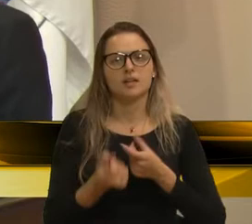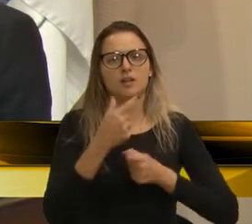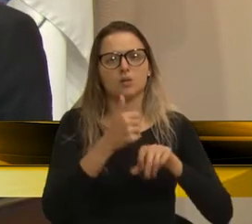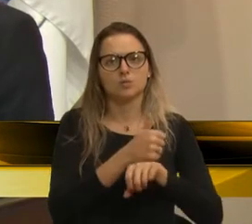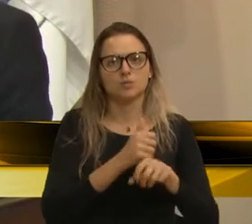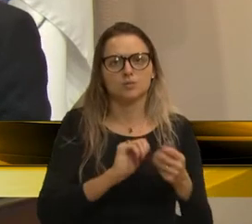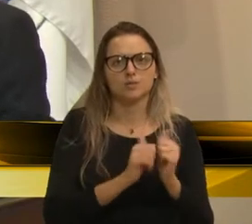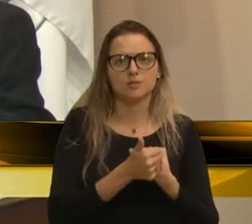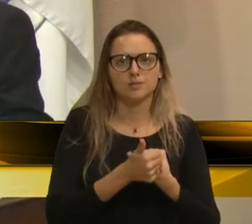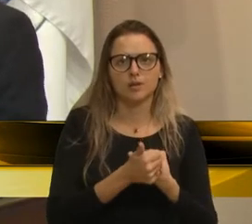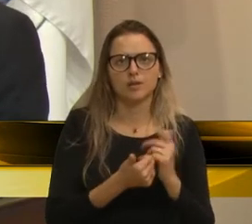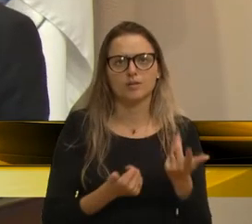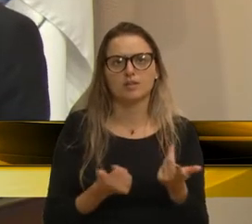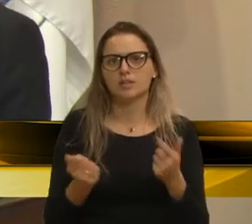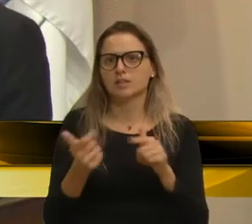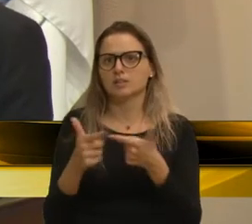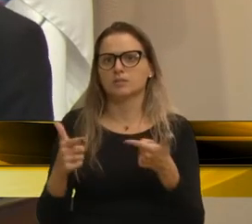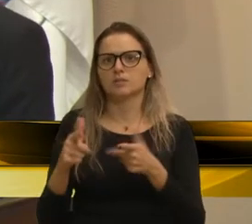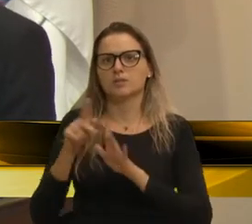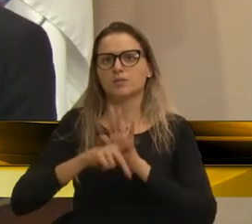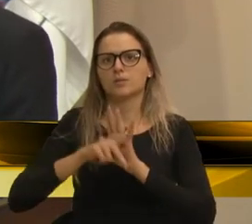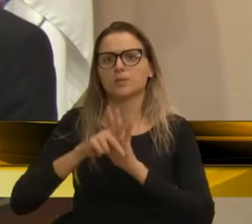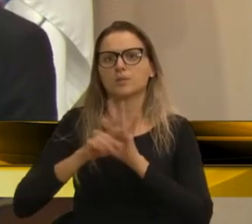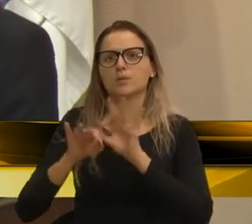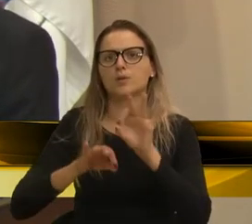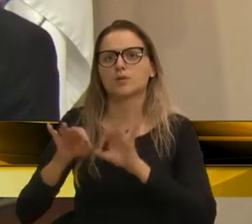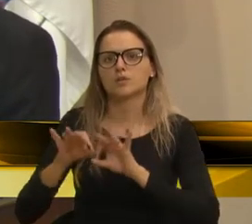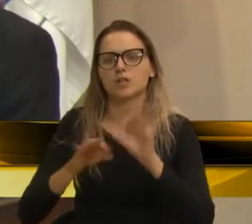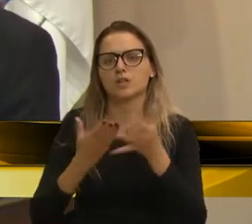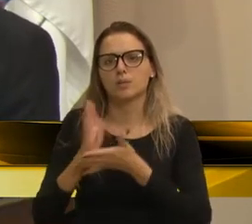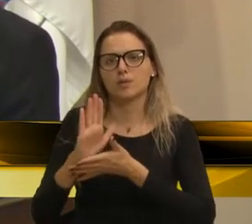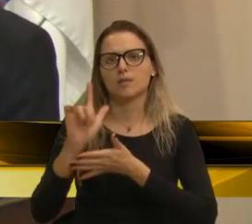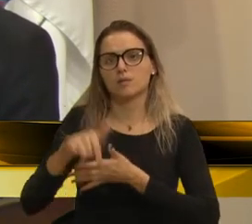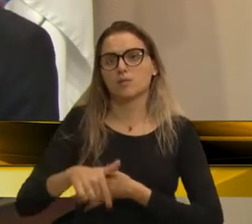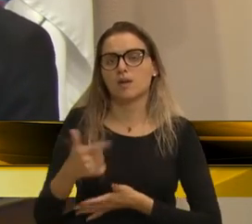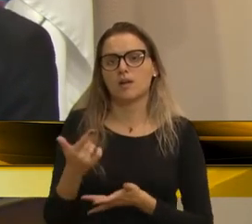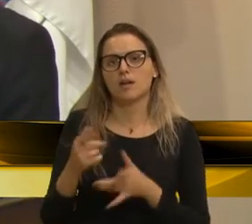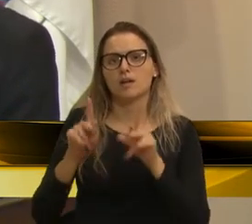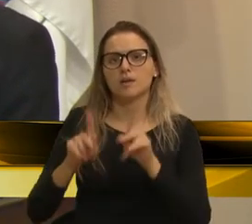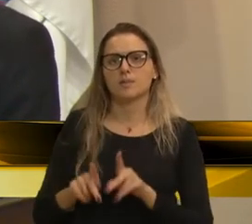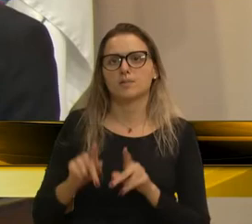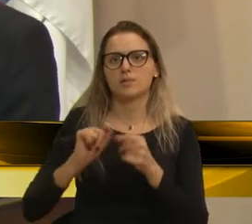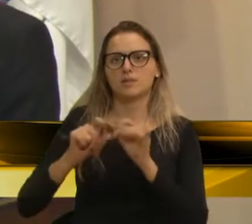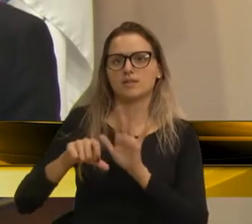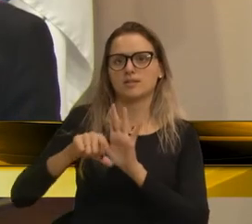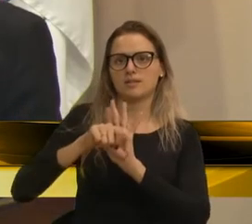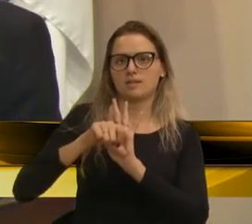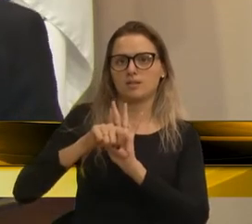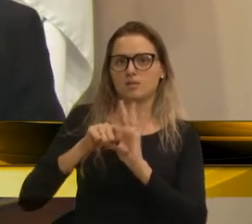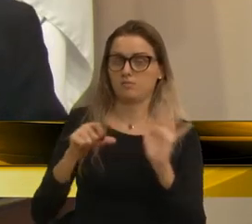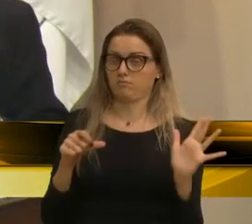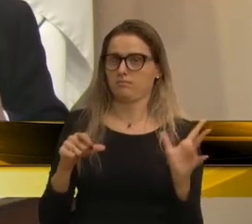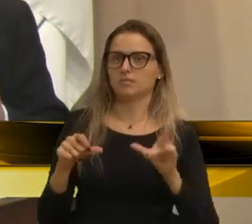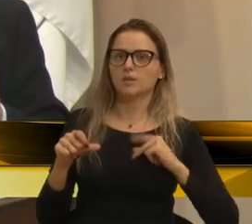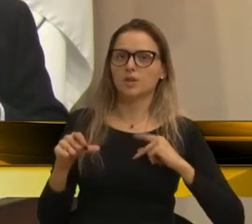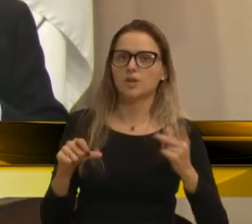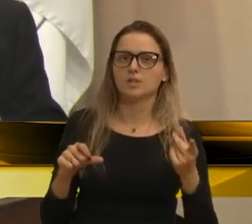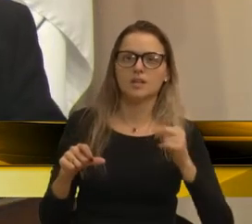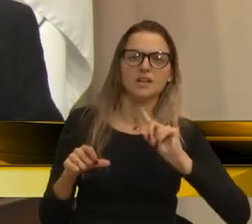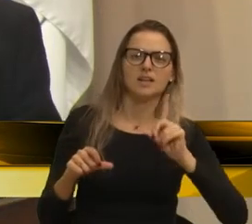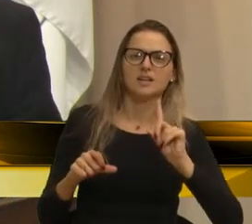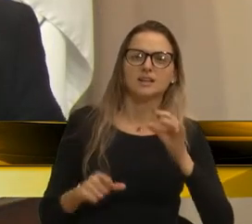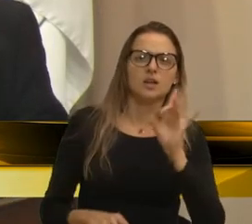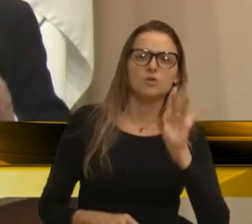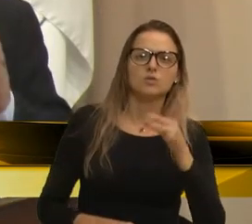sua maioria, que não tiveram projetos aprovados, eram criminosos. É isso. Não foi apenas uma